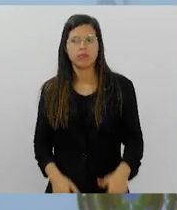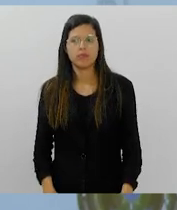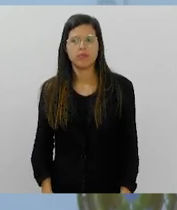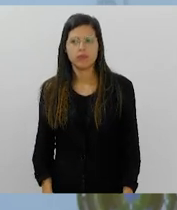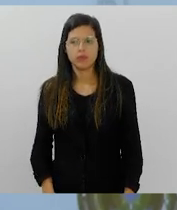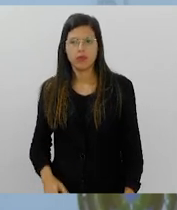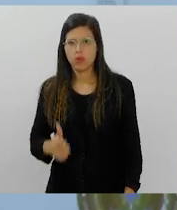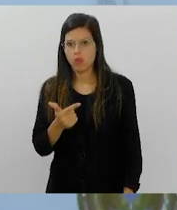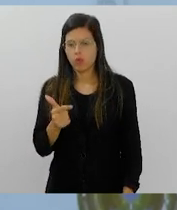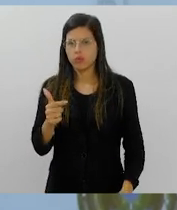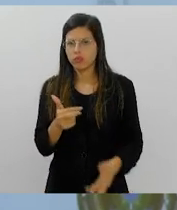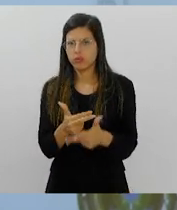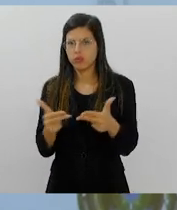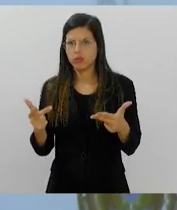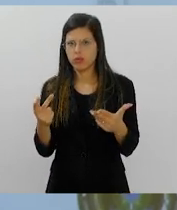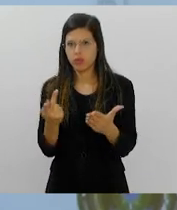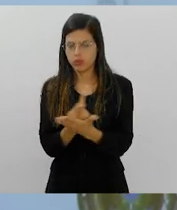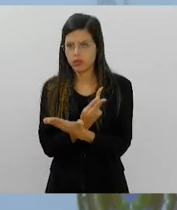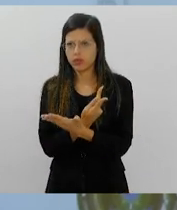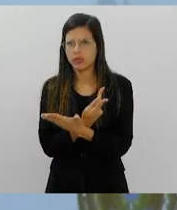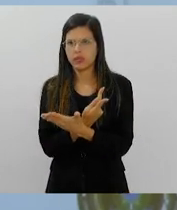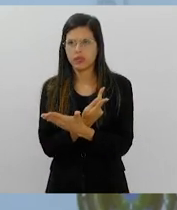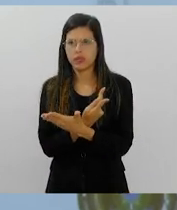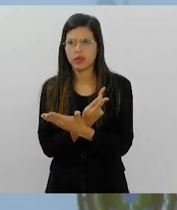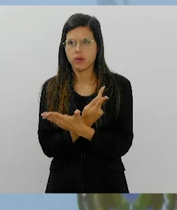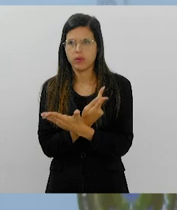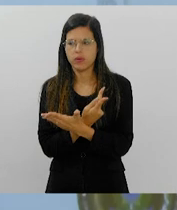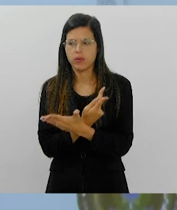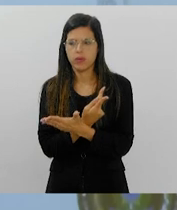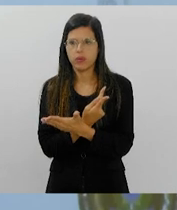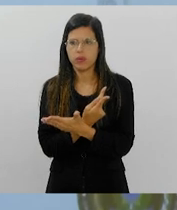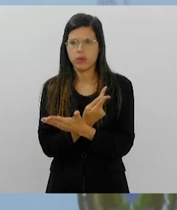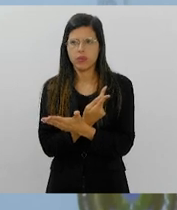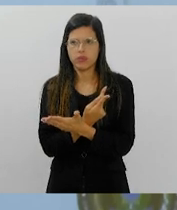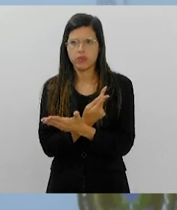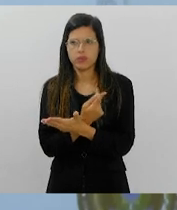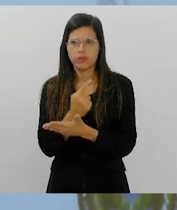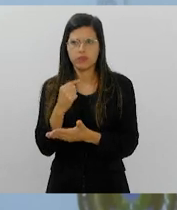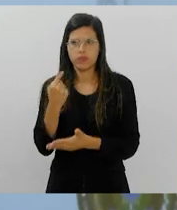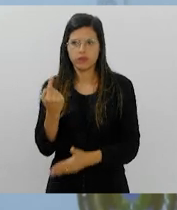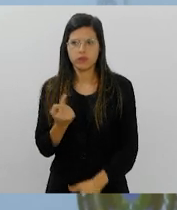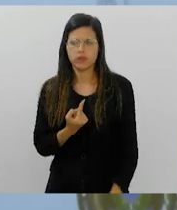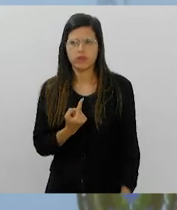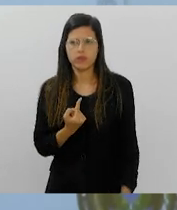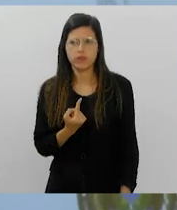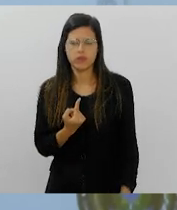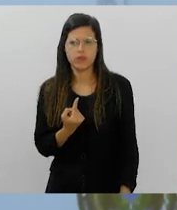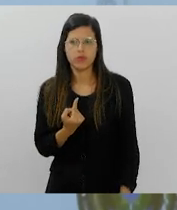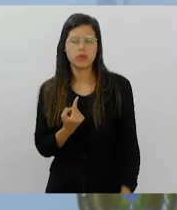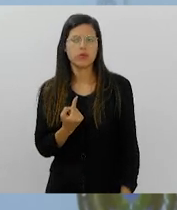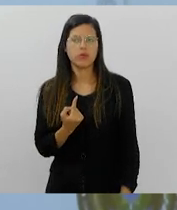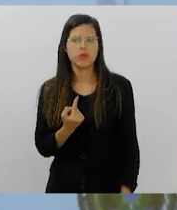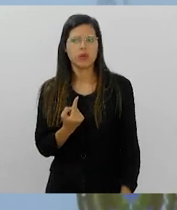fenômeno que aconteceu após foi que a gente recebe